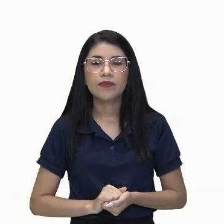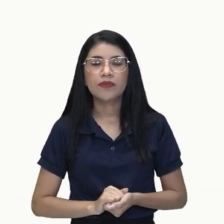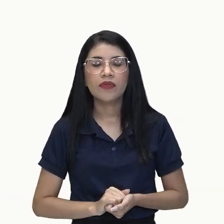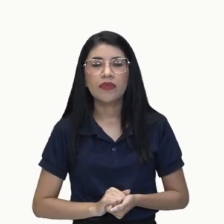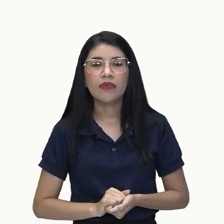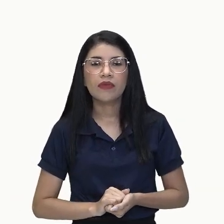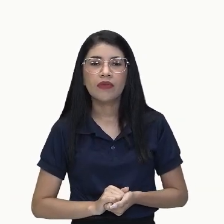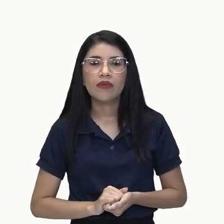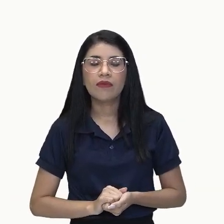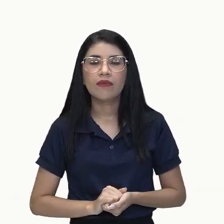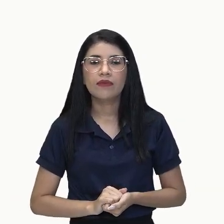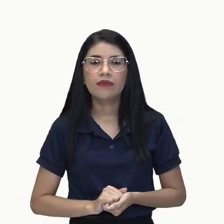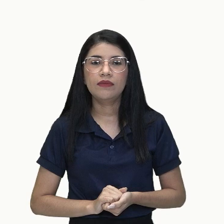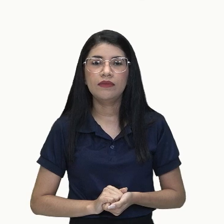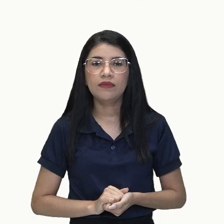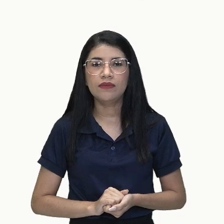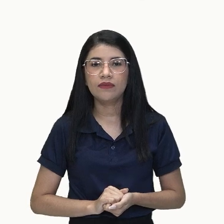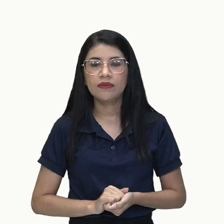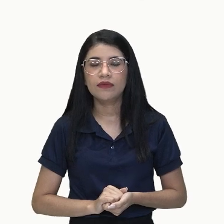E